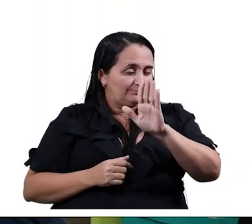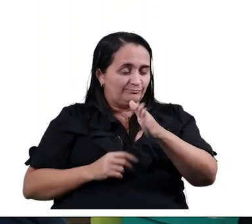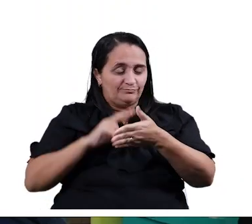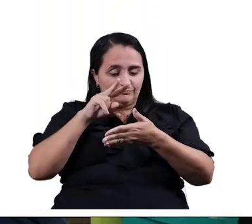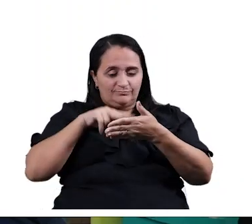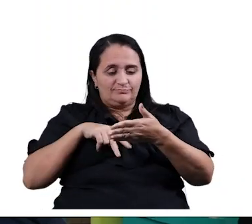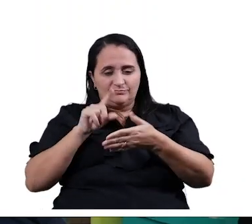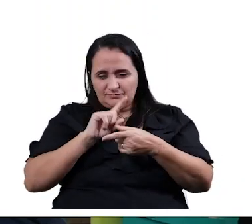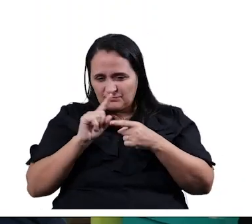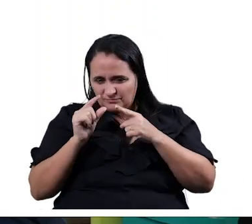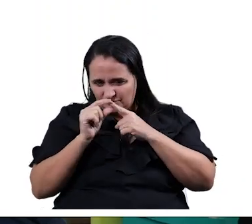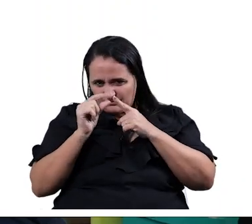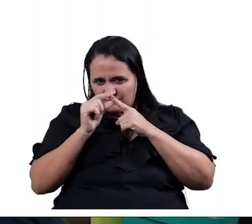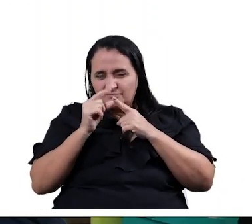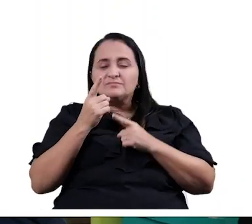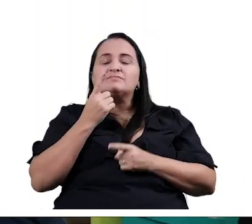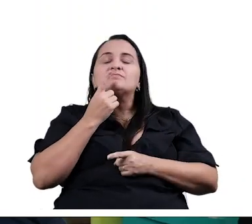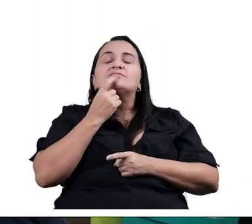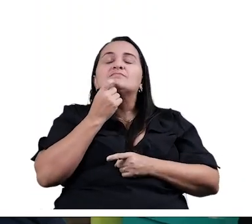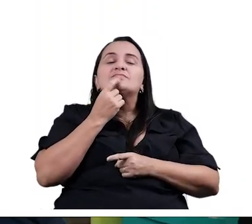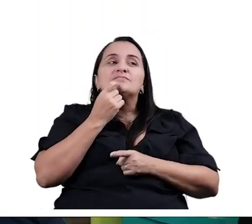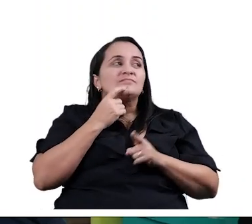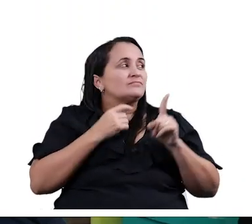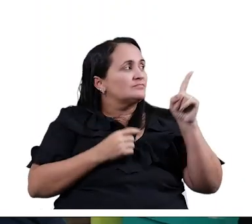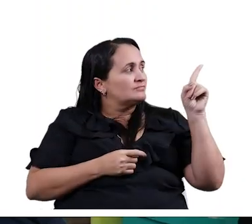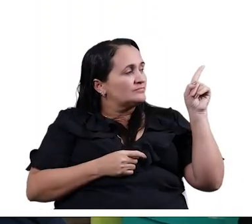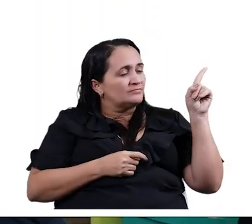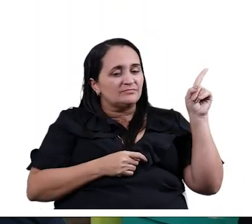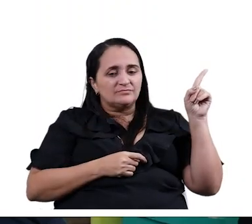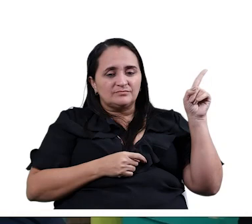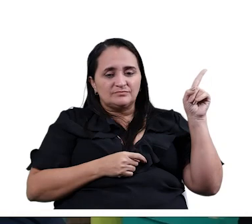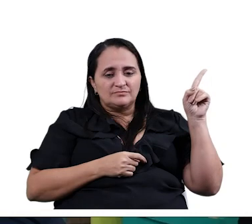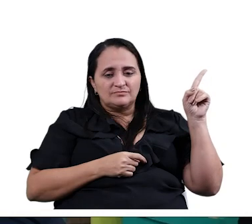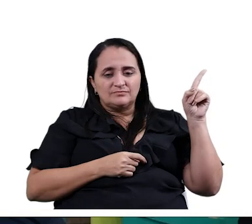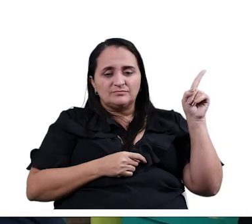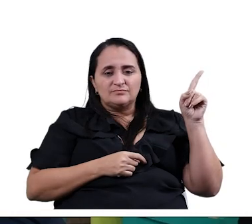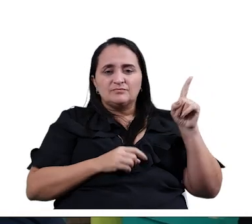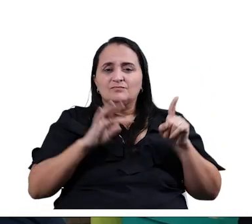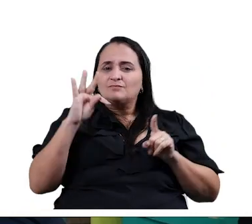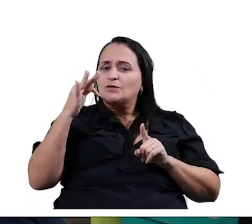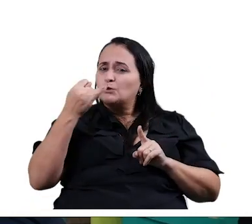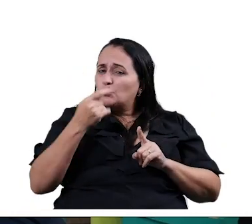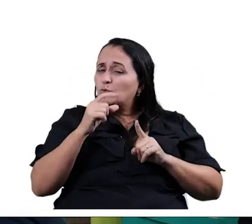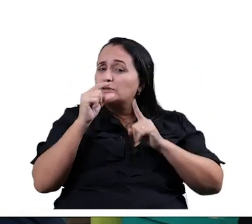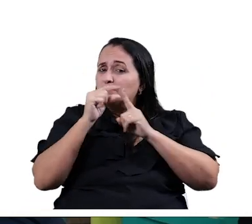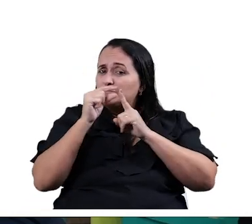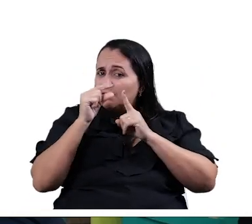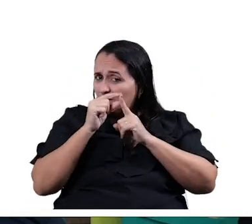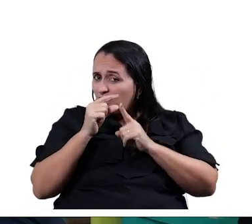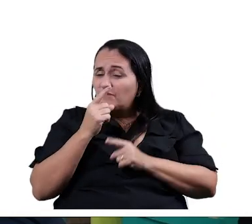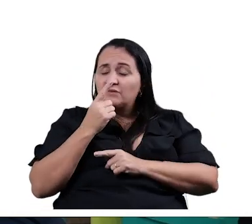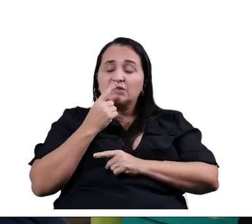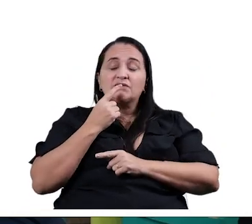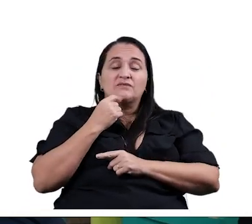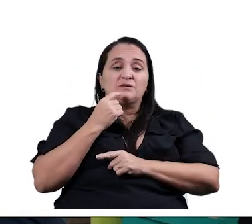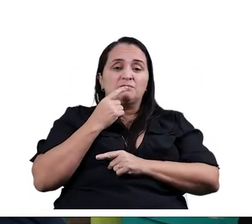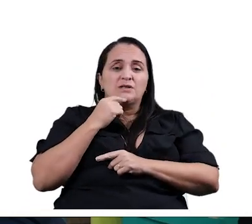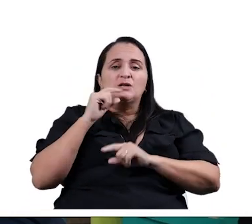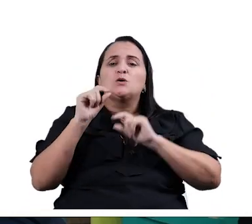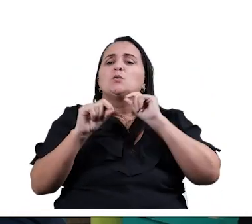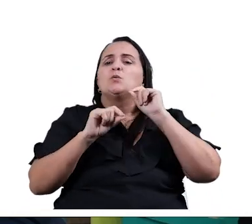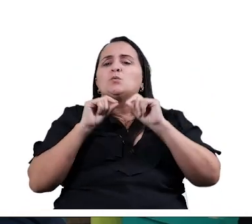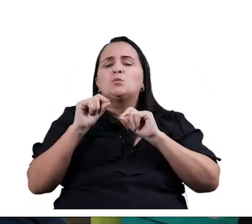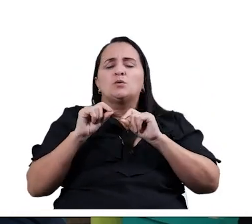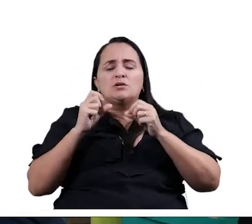para essas palavras em vermelho. Entenda que todas as palavras de vermelho, elas estão